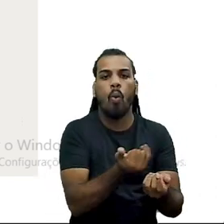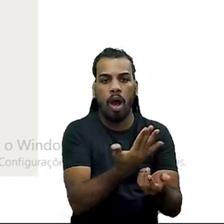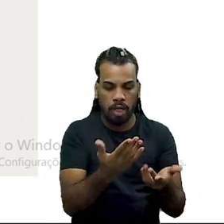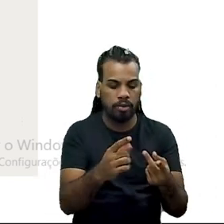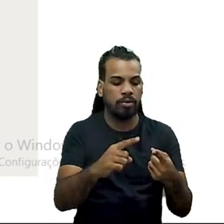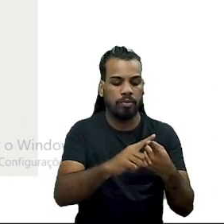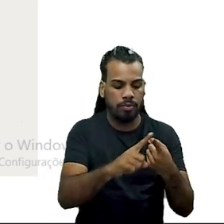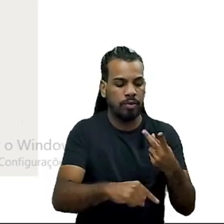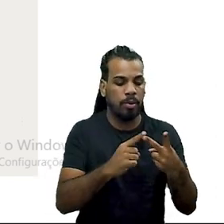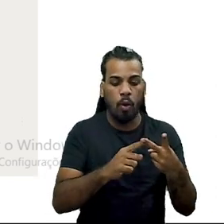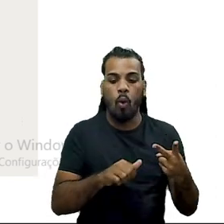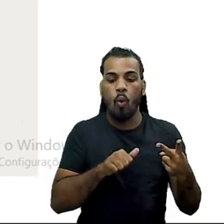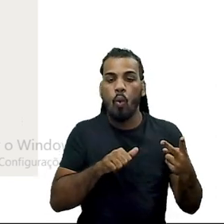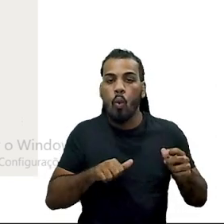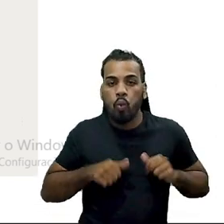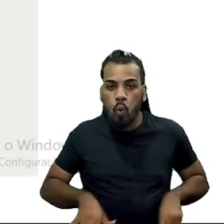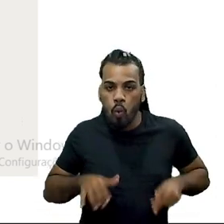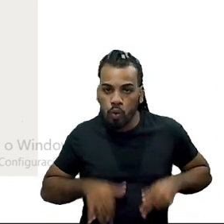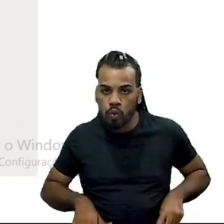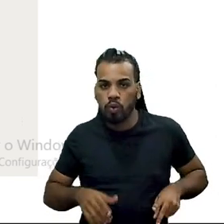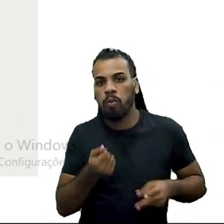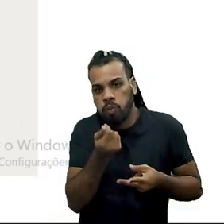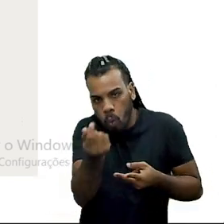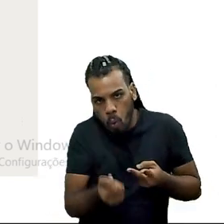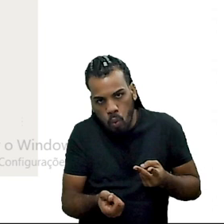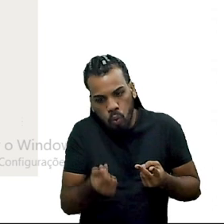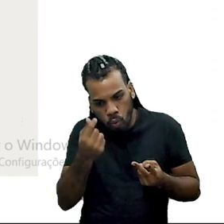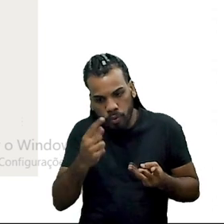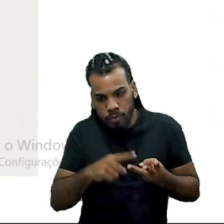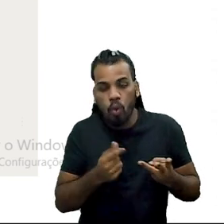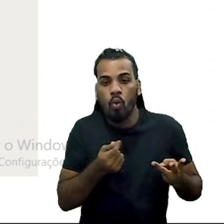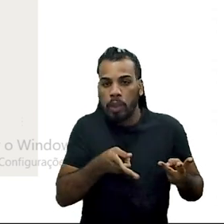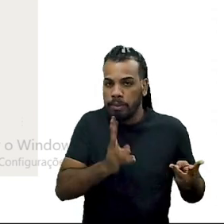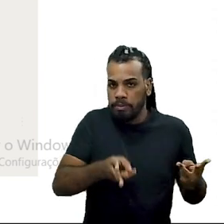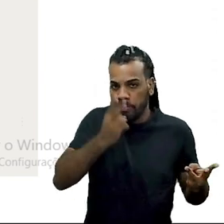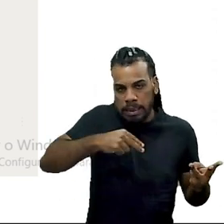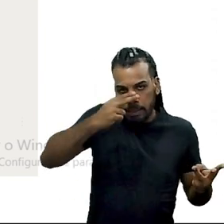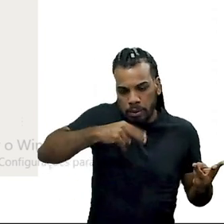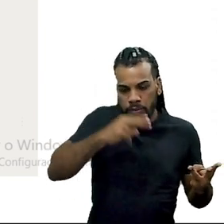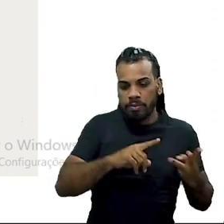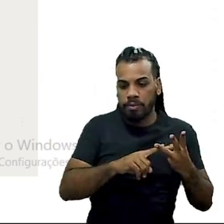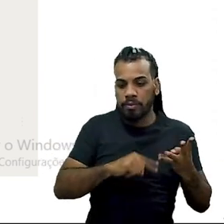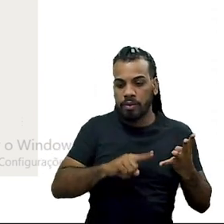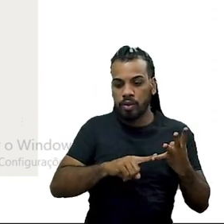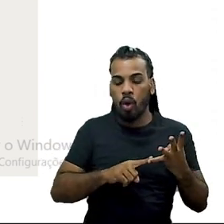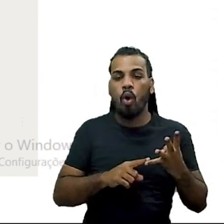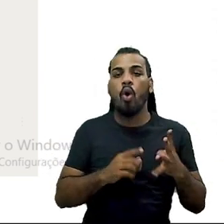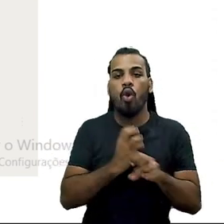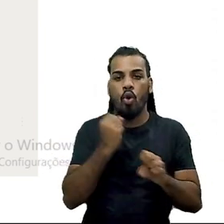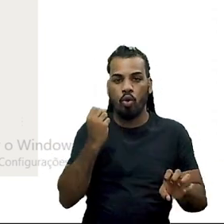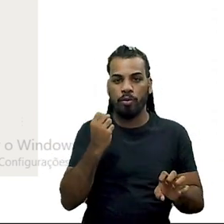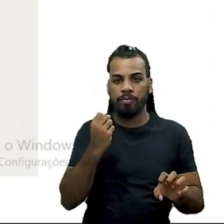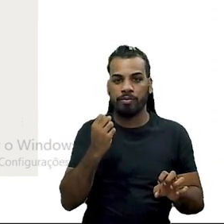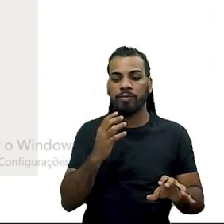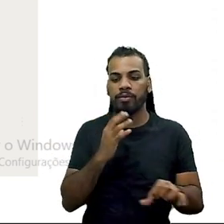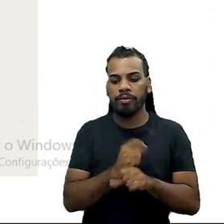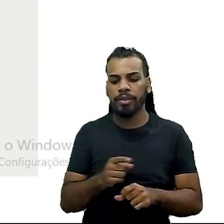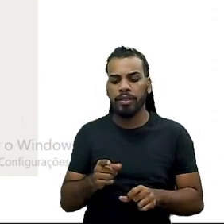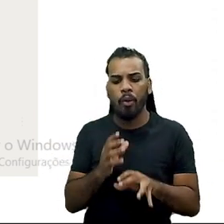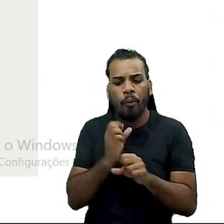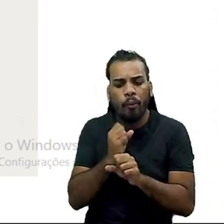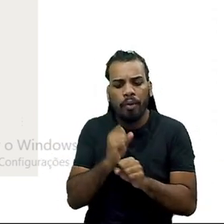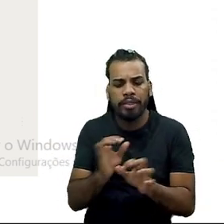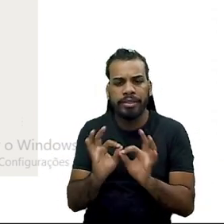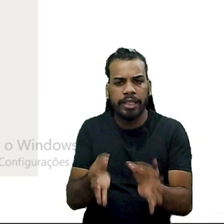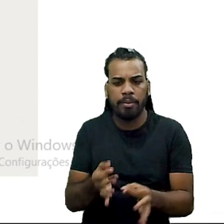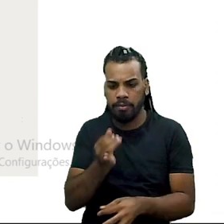custos variáveis, a margem de contribuição, os custos fixos e o lucro. Ora, é uma continha simples. Quando